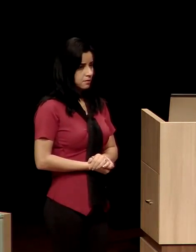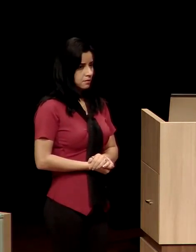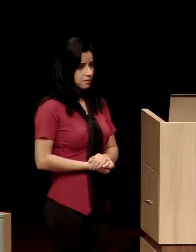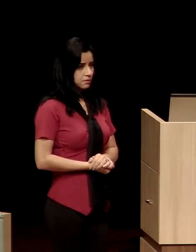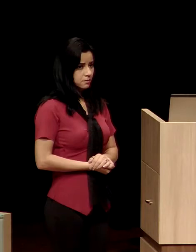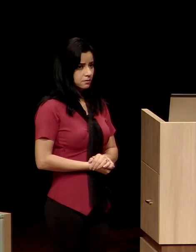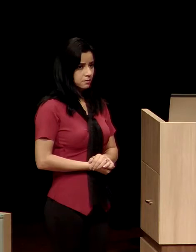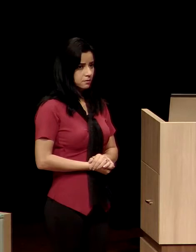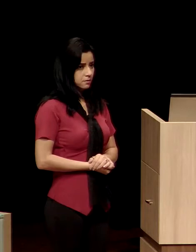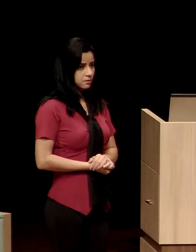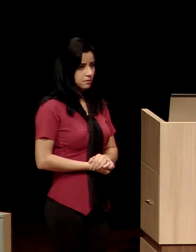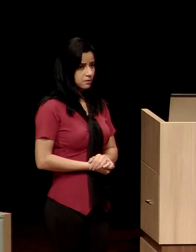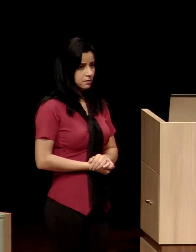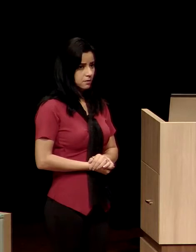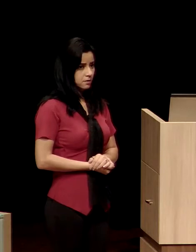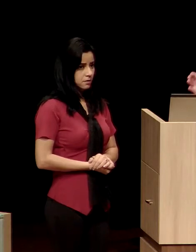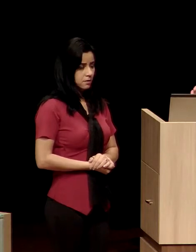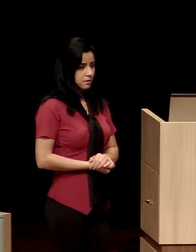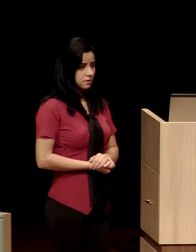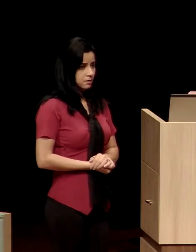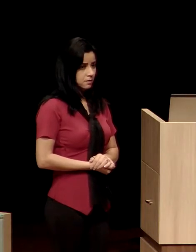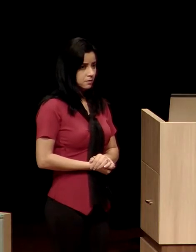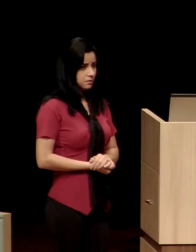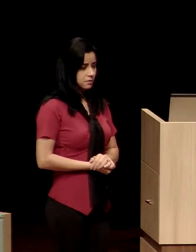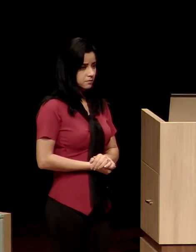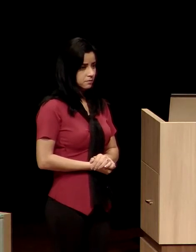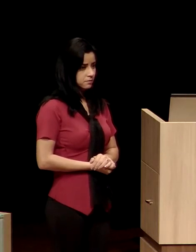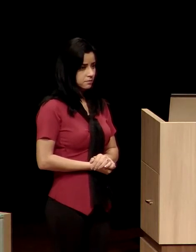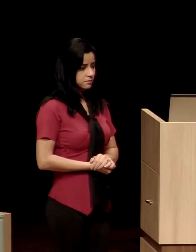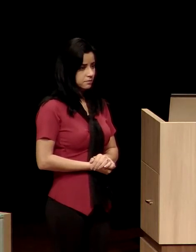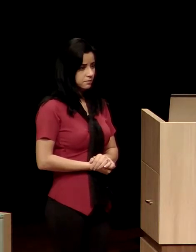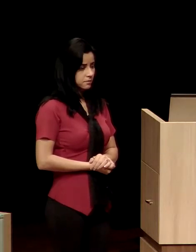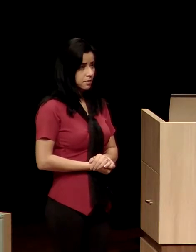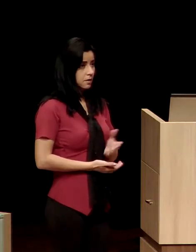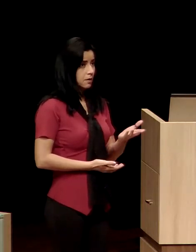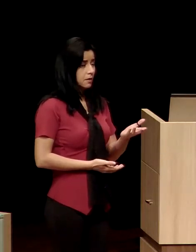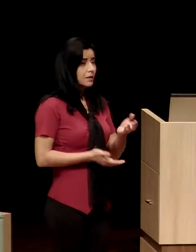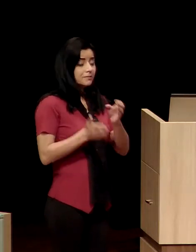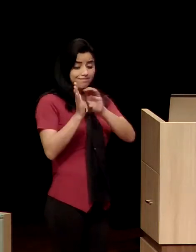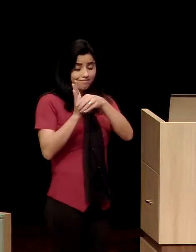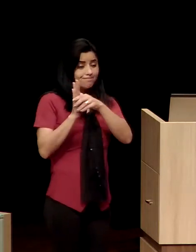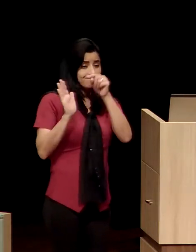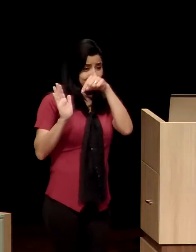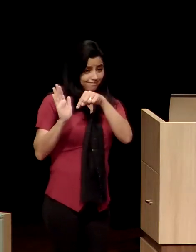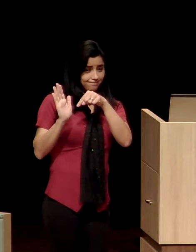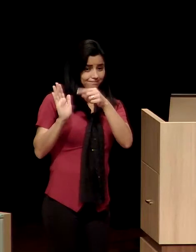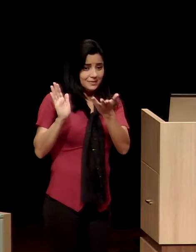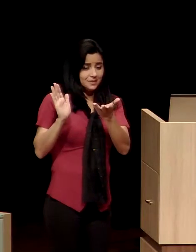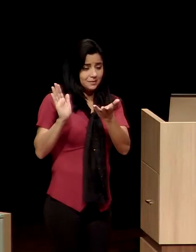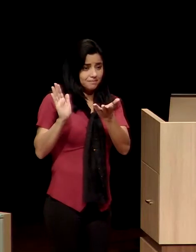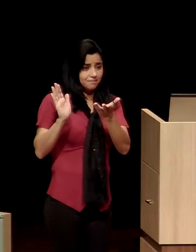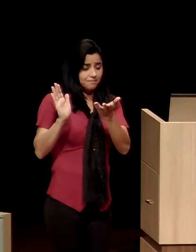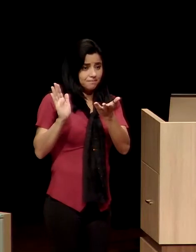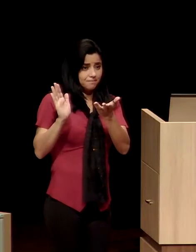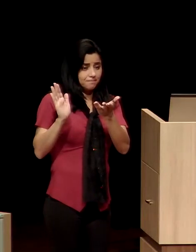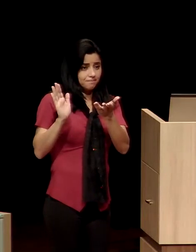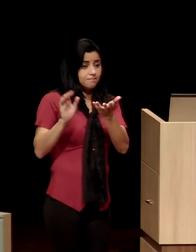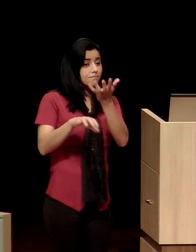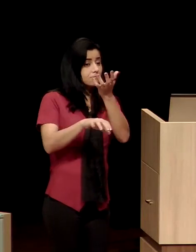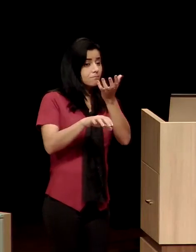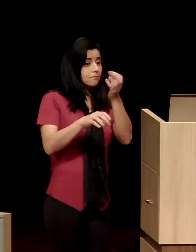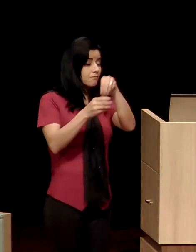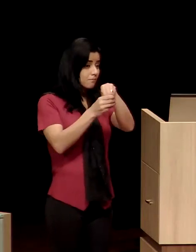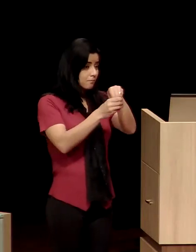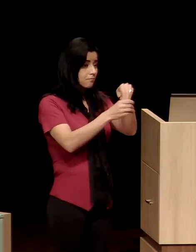particular academic discipline called social pedagogy. E esses conceitos então fazem parte de uma